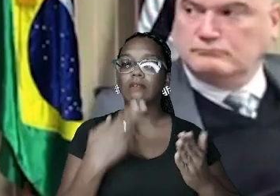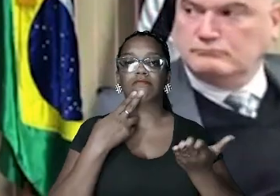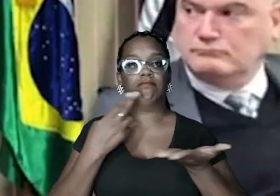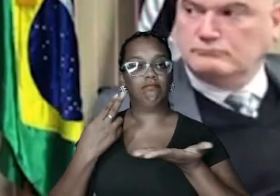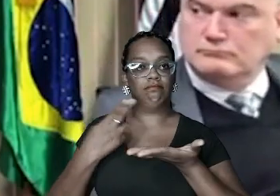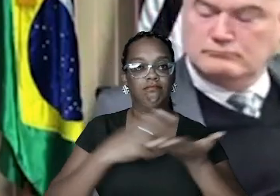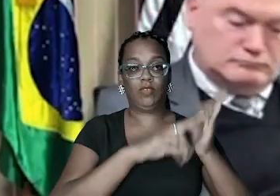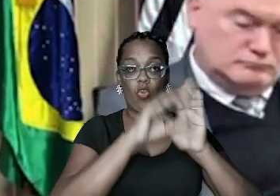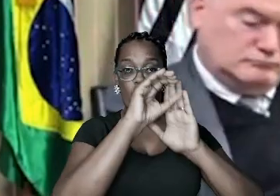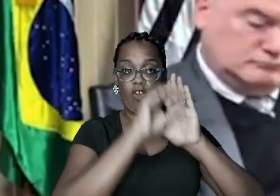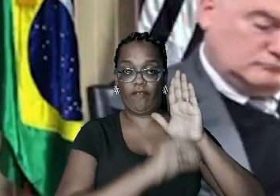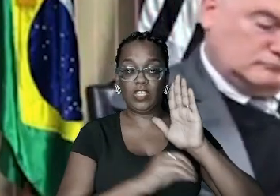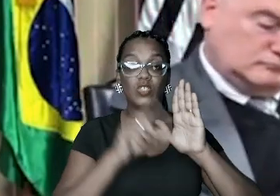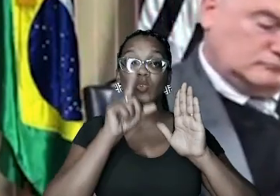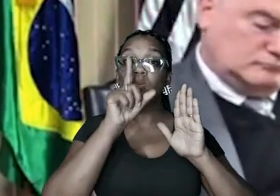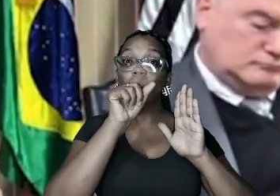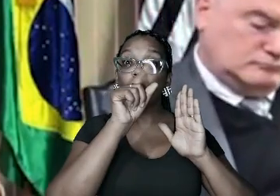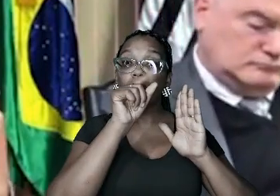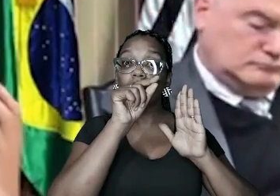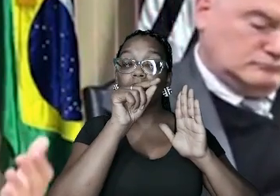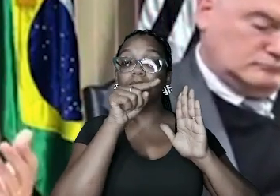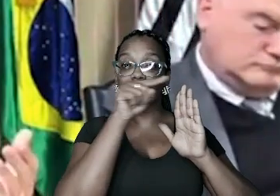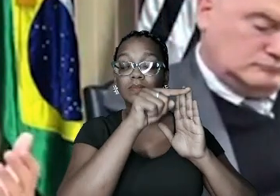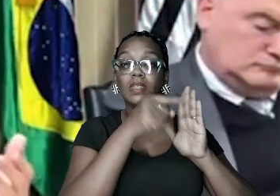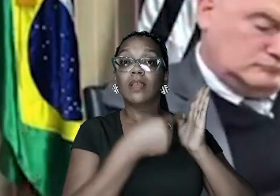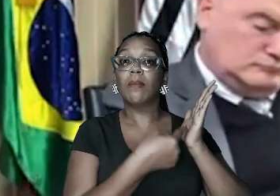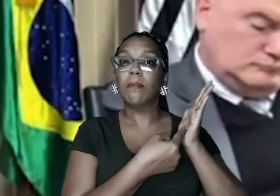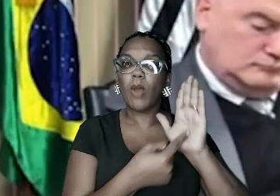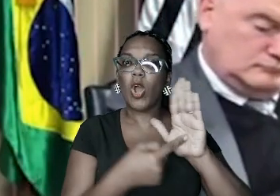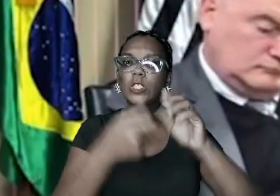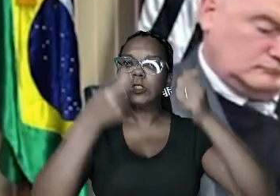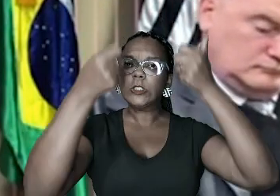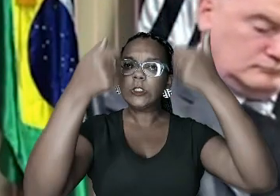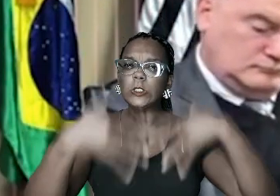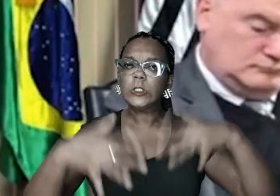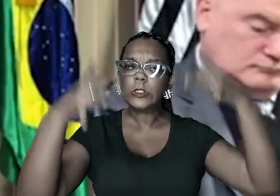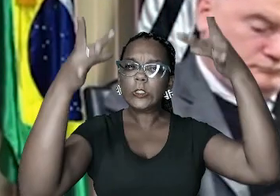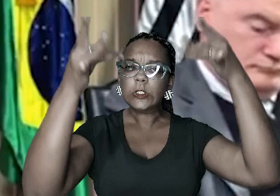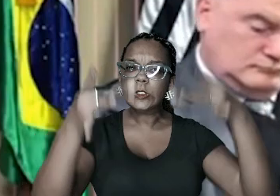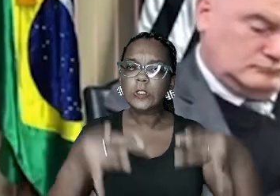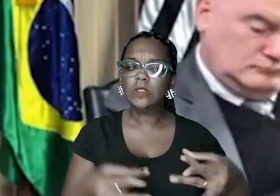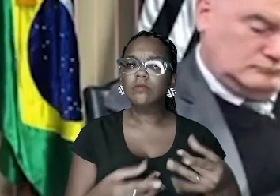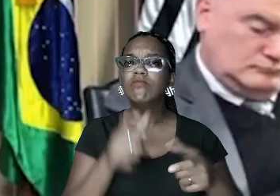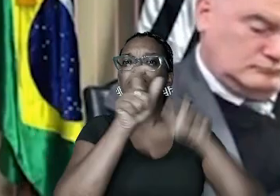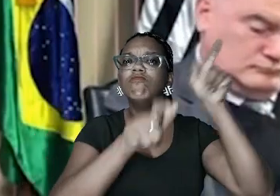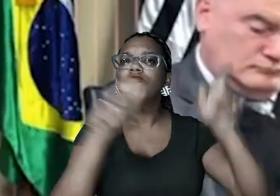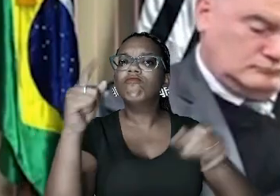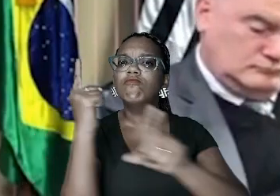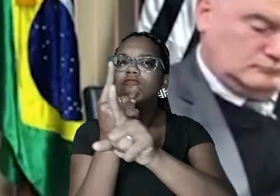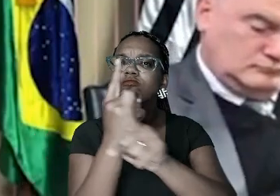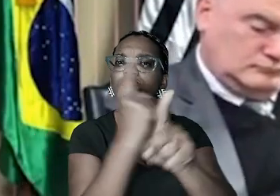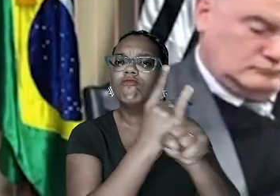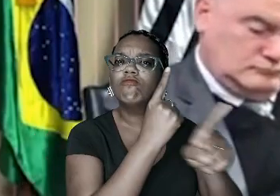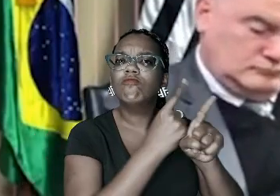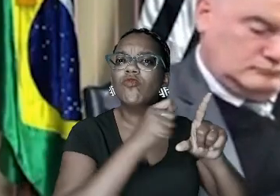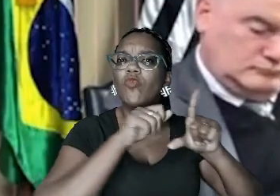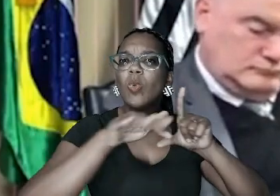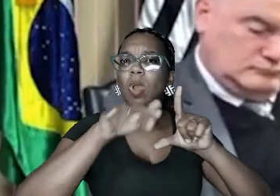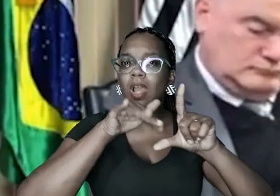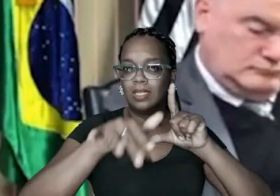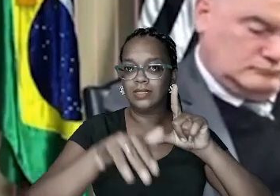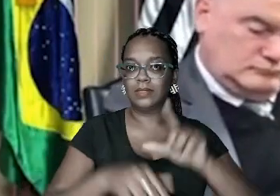a posição desses agentes Ela emitiu enviou um ofício para o Twitter para que o Twitter revelasse os dados